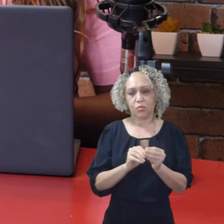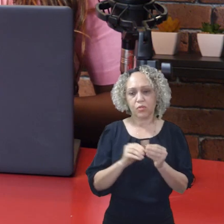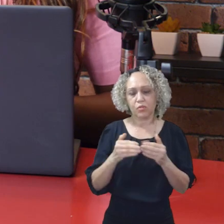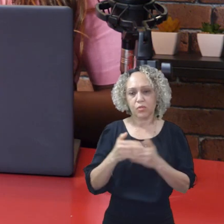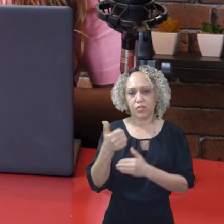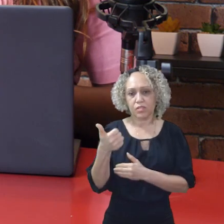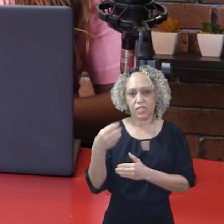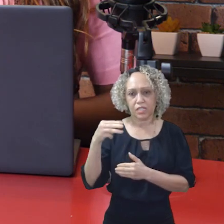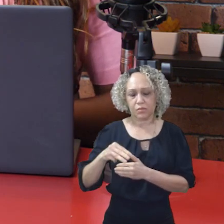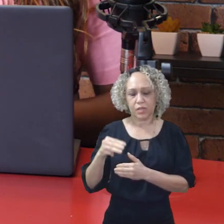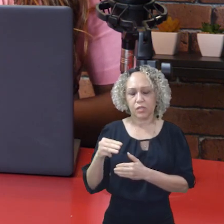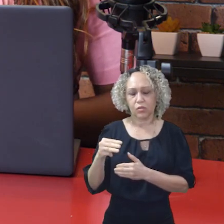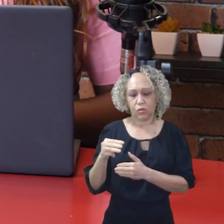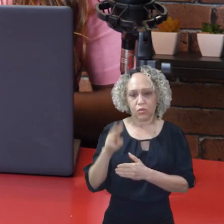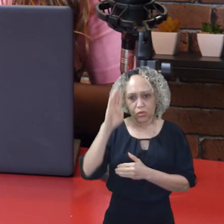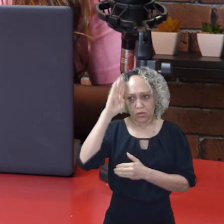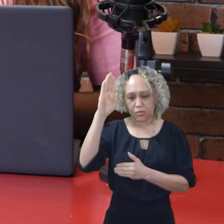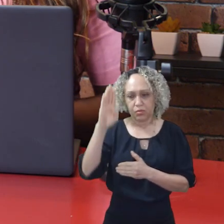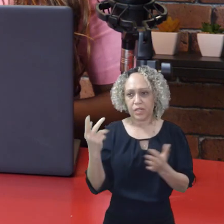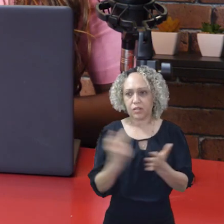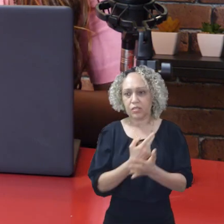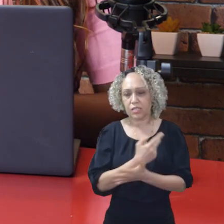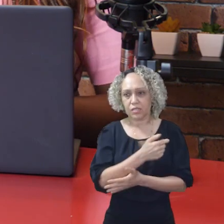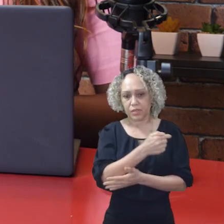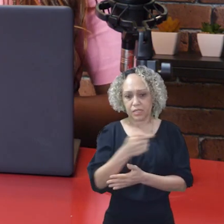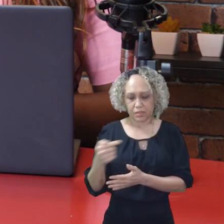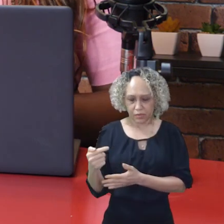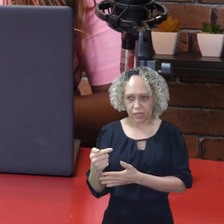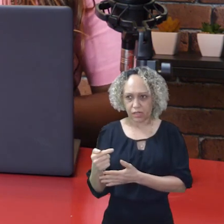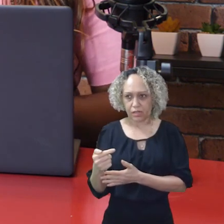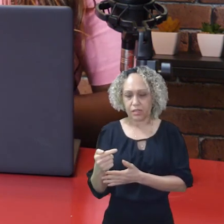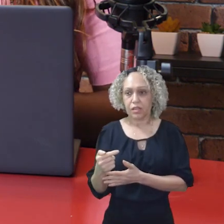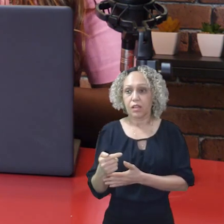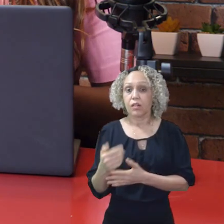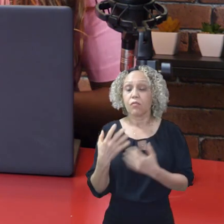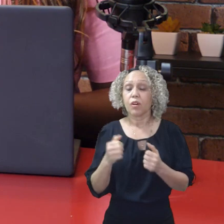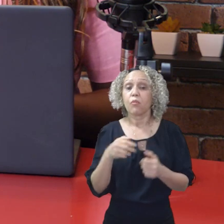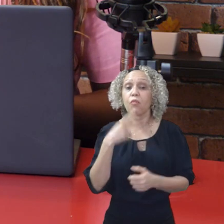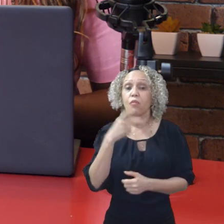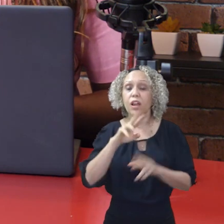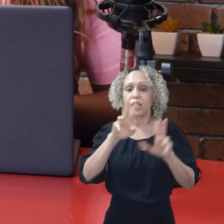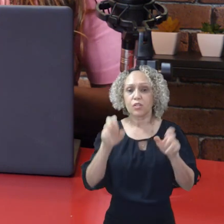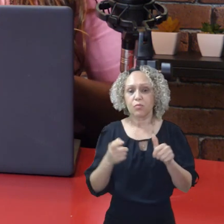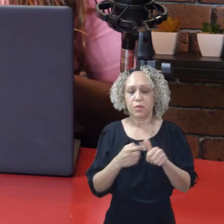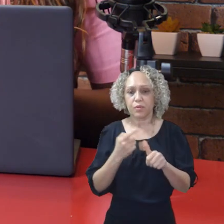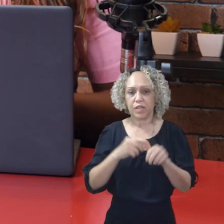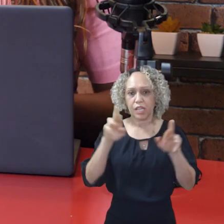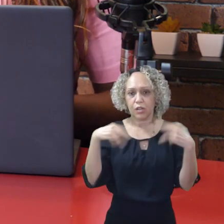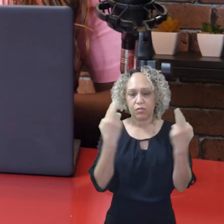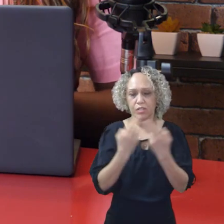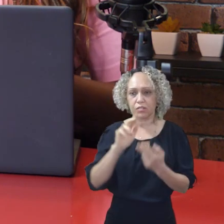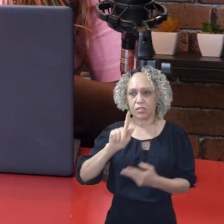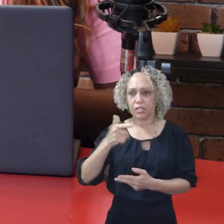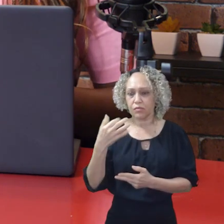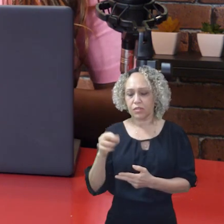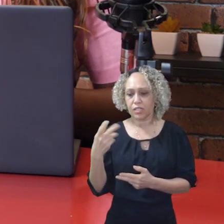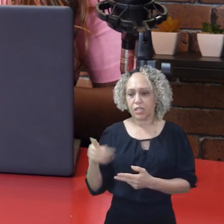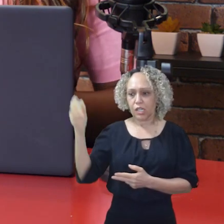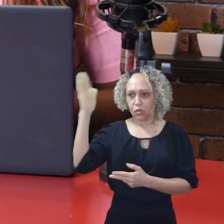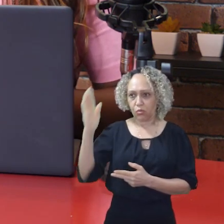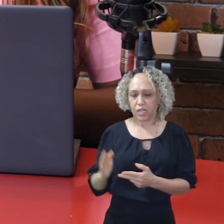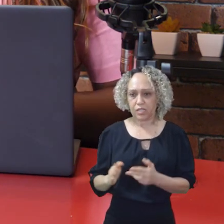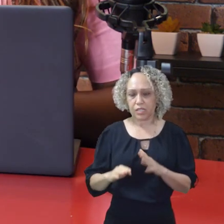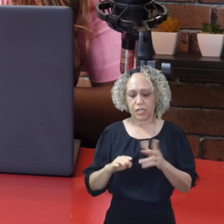você nos próximos 13 minutos os principais acontecimentos da semana. Vamos falar sobre a primeira reunião do G20